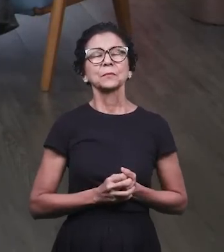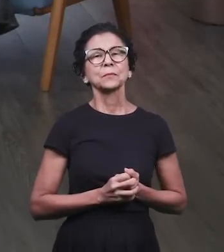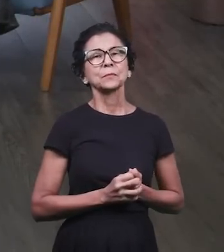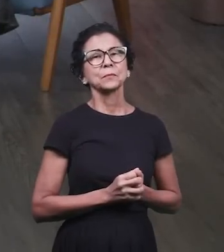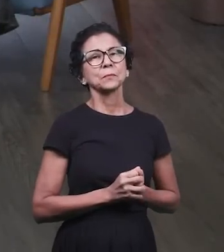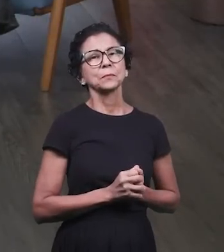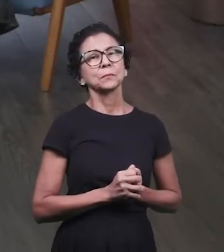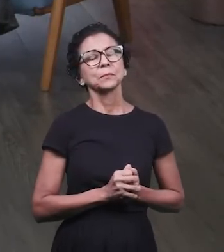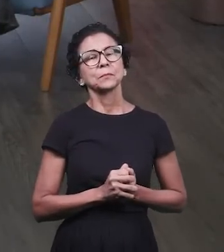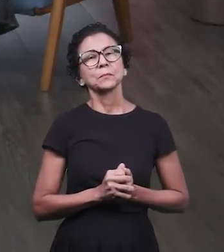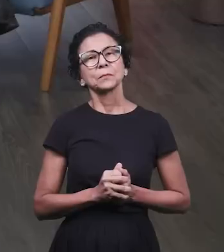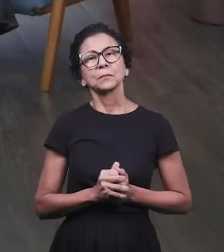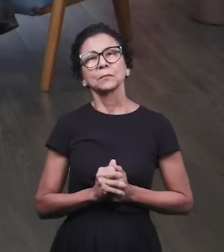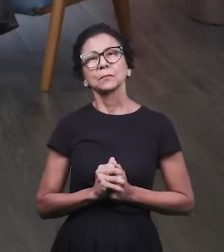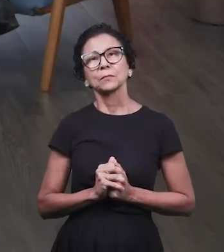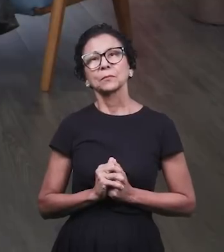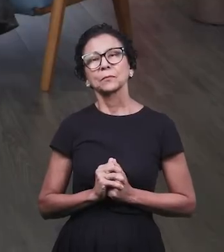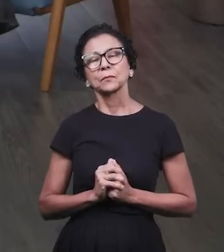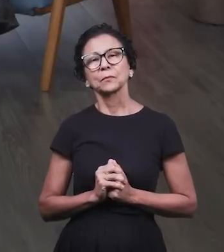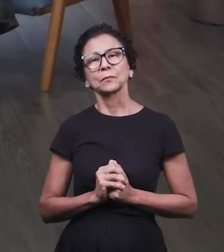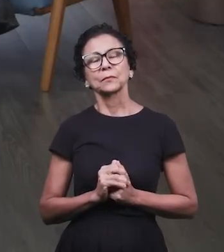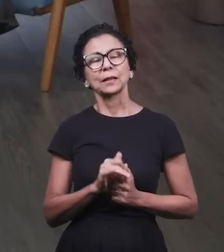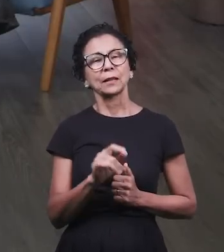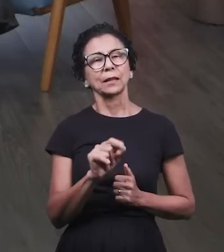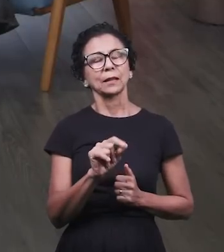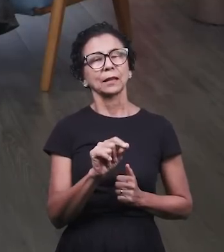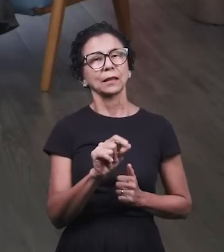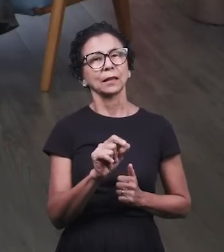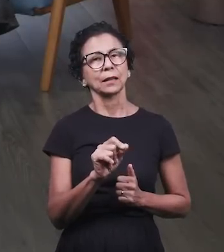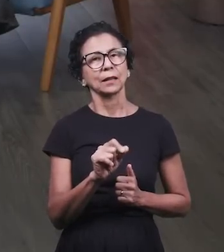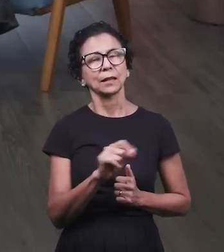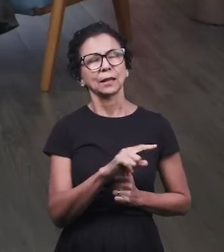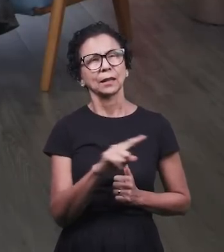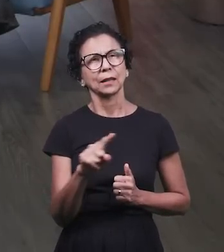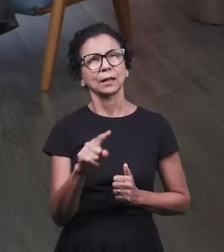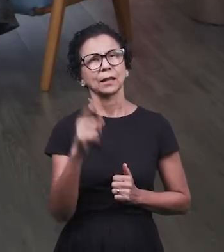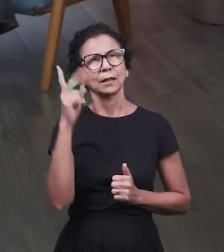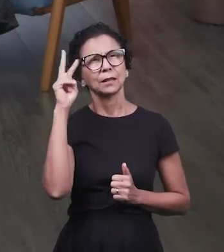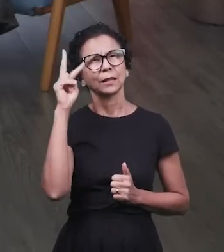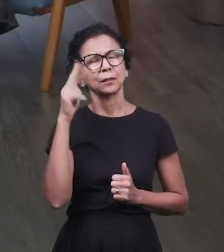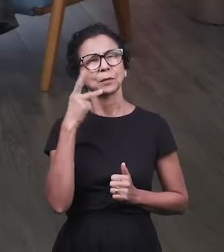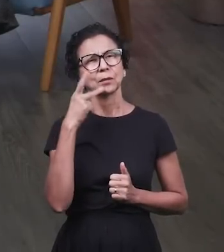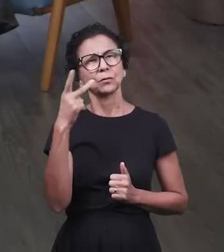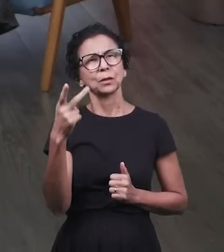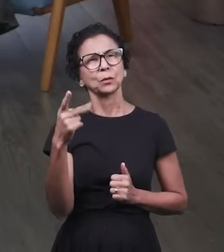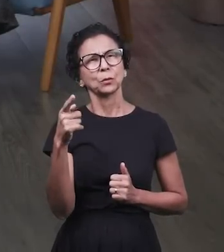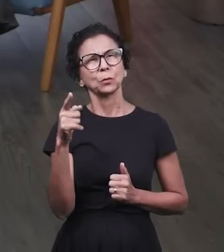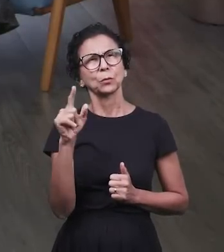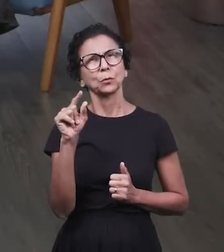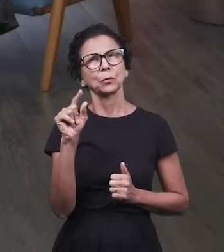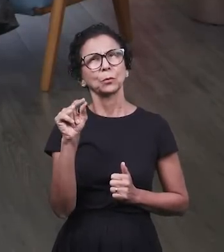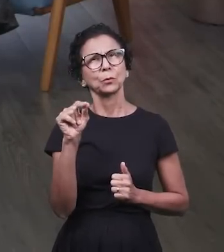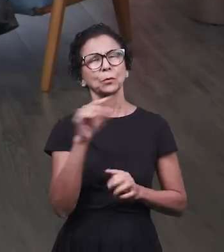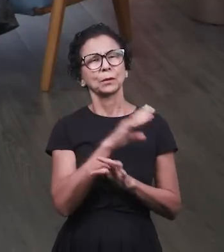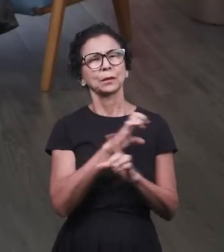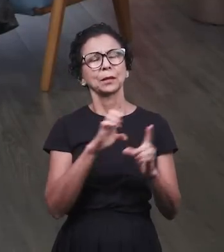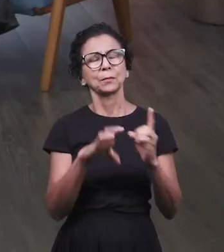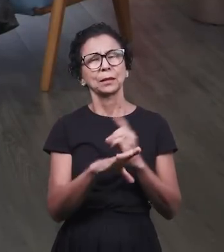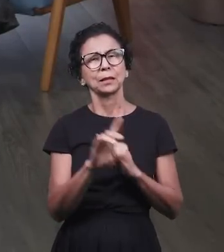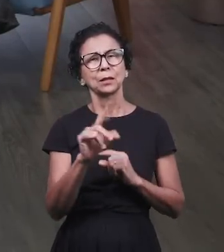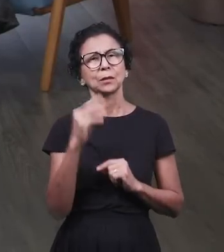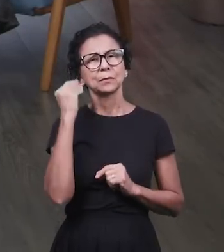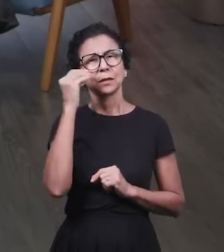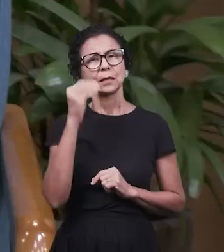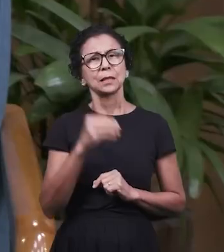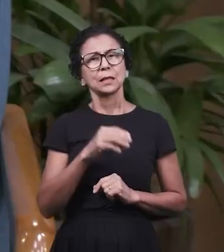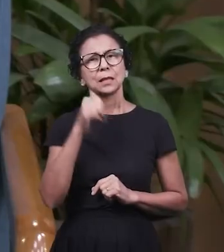a razão, é aquele caso que foi contado aqui na EBD, né, de uma irmã